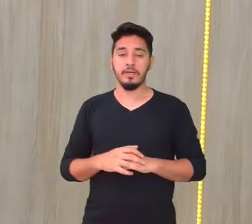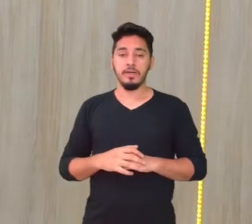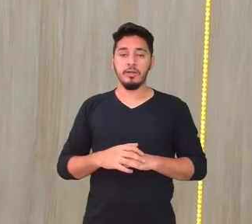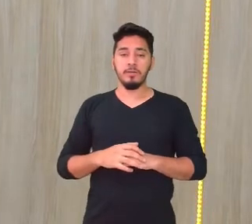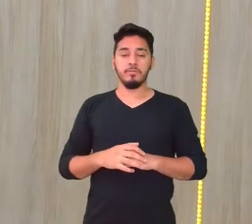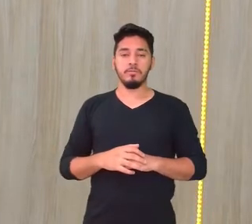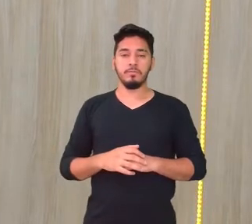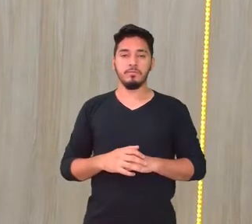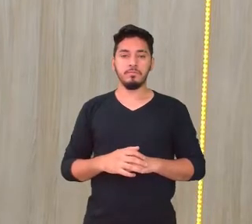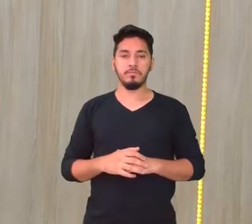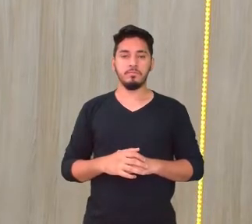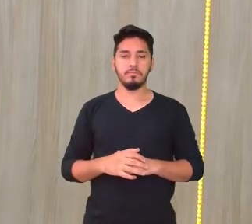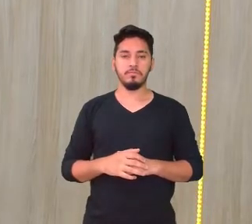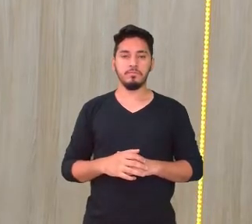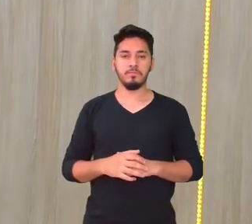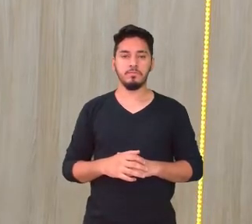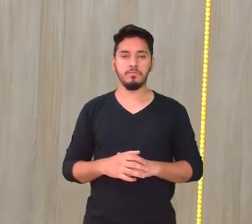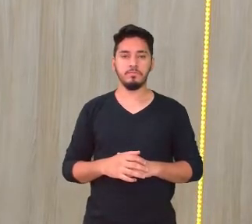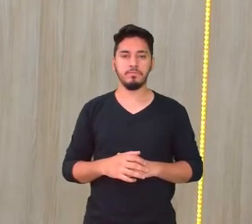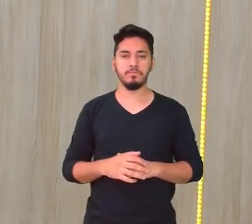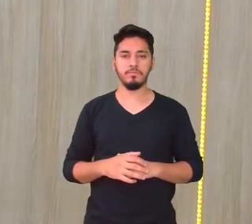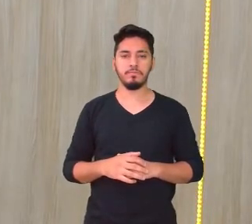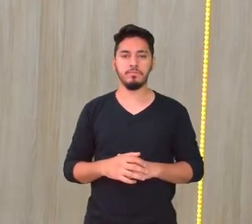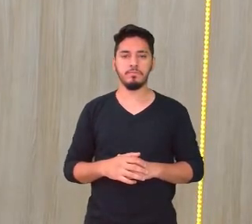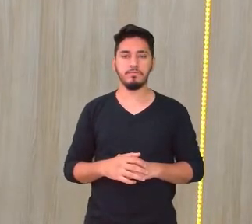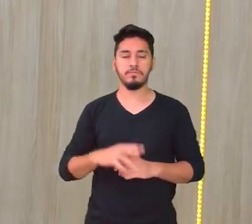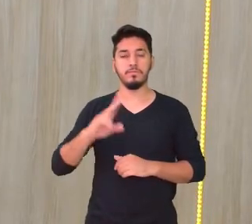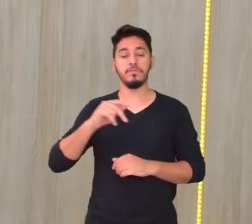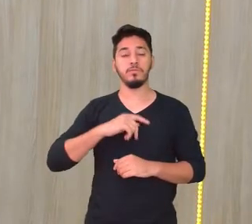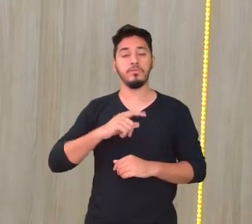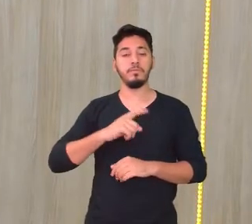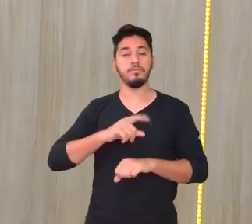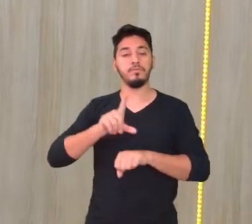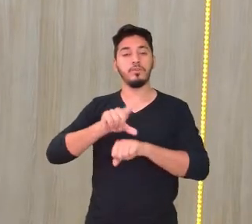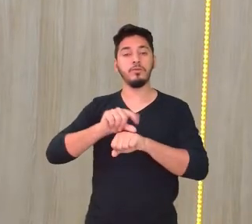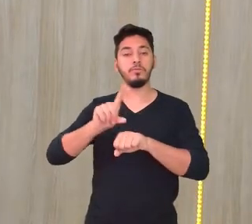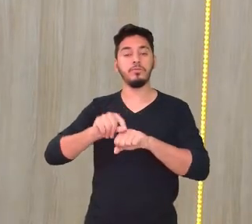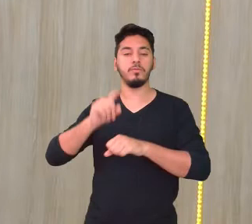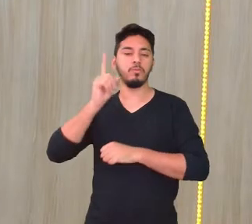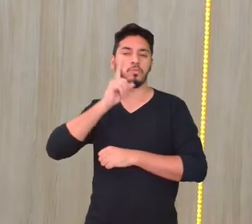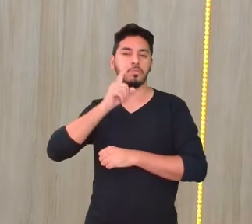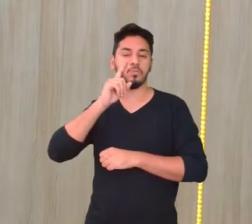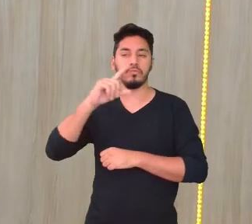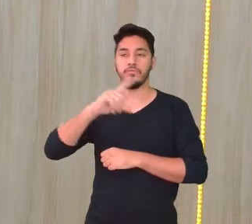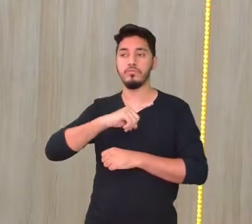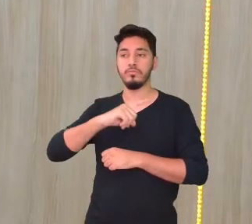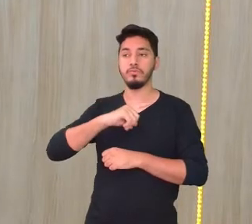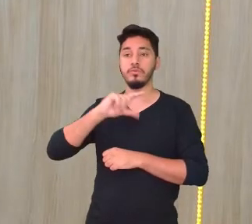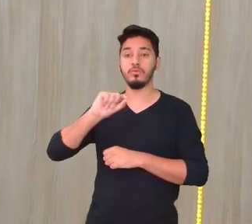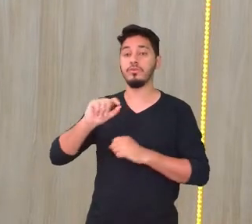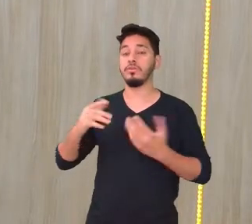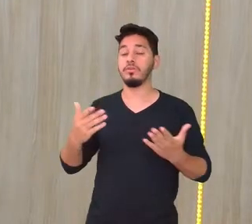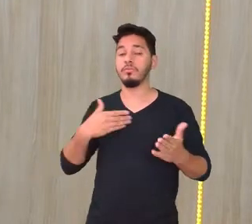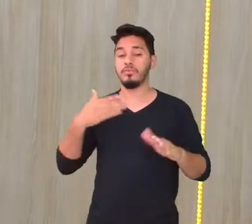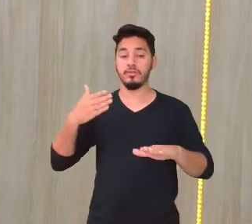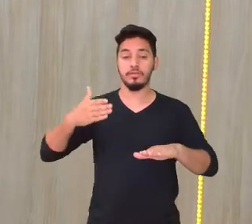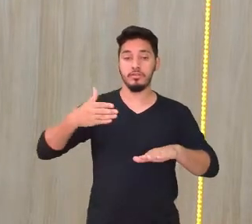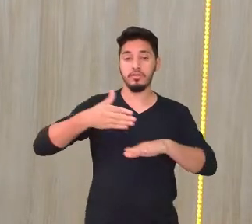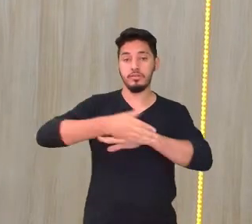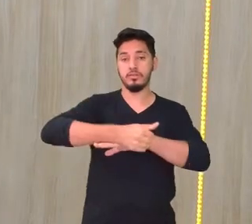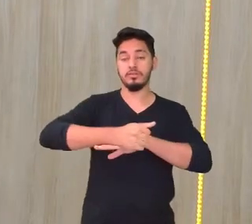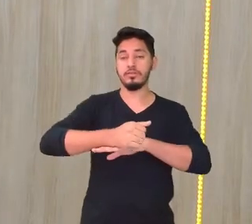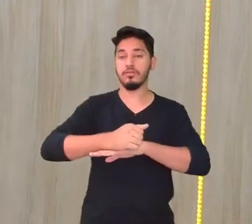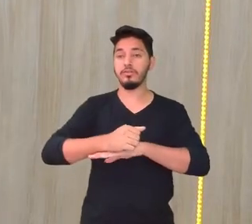esse ataque vai ser o argumento que os Estados Unidos eles tinham ali, a partir de então, para a entrada